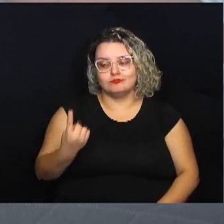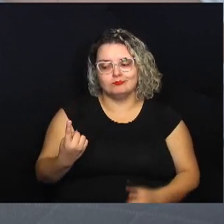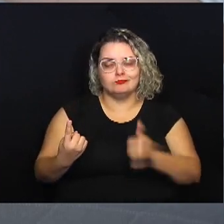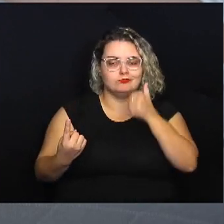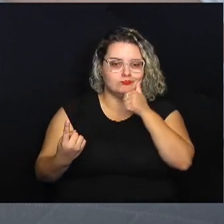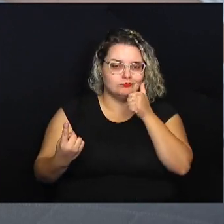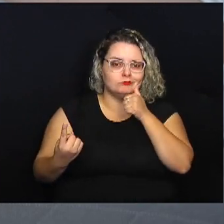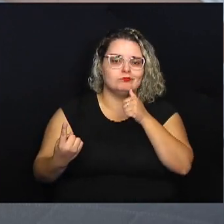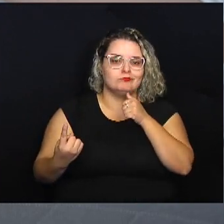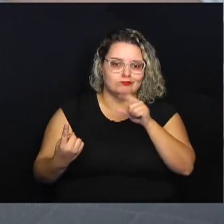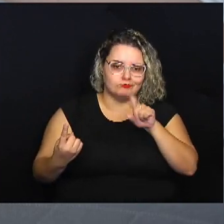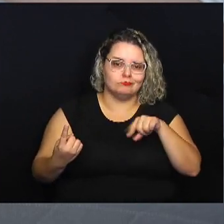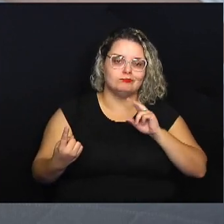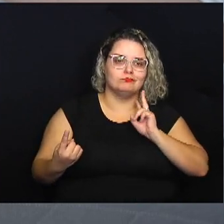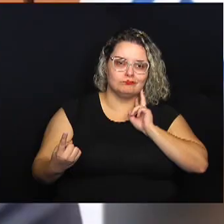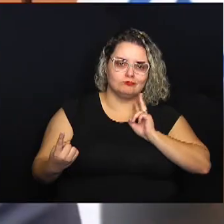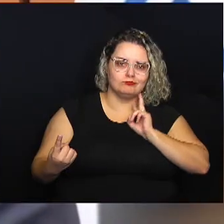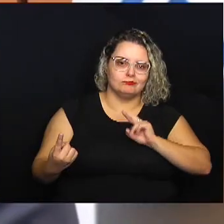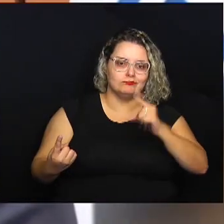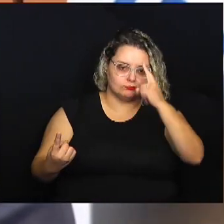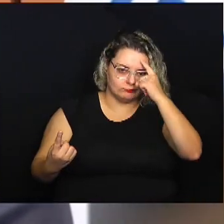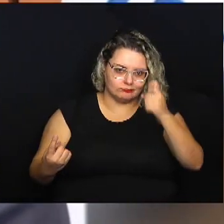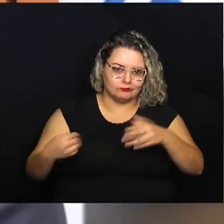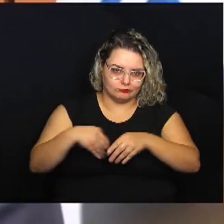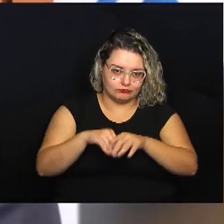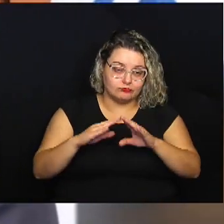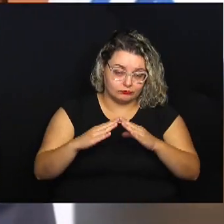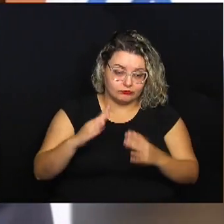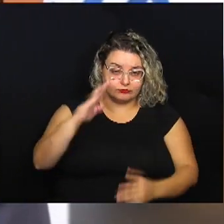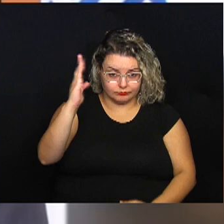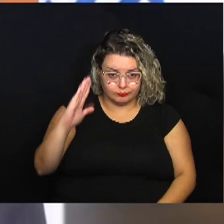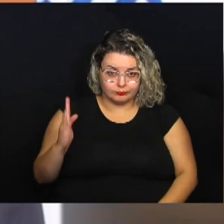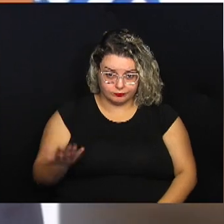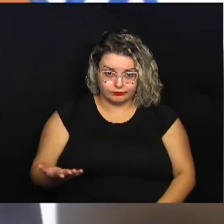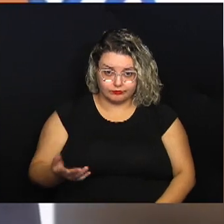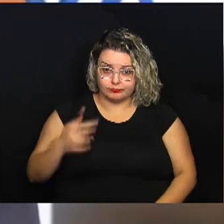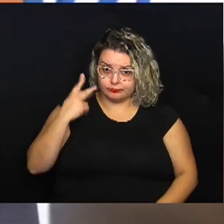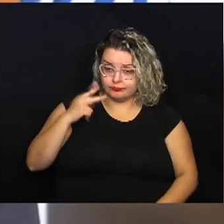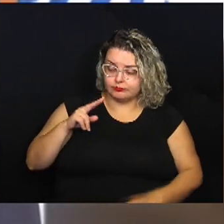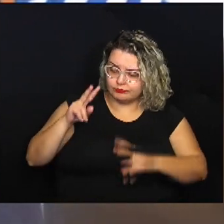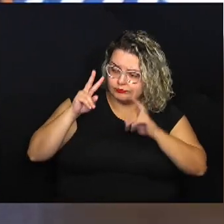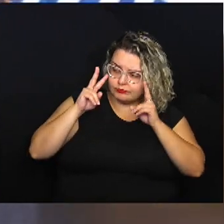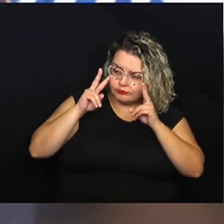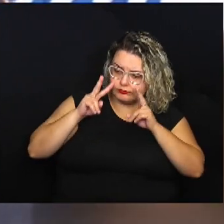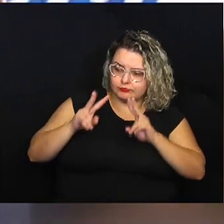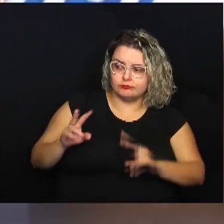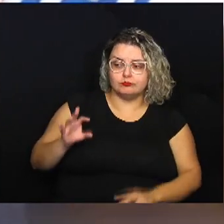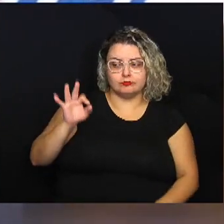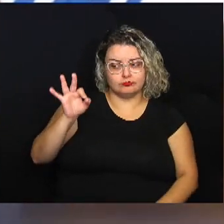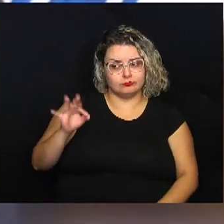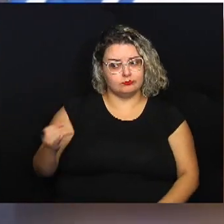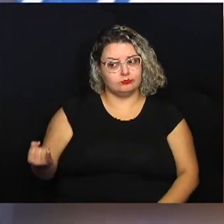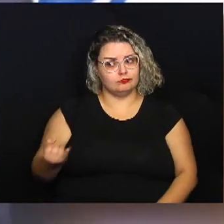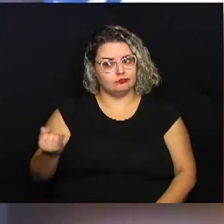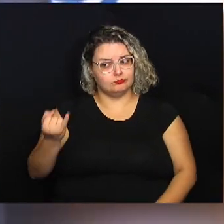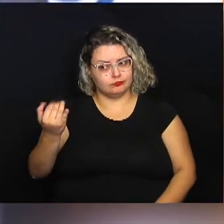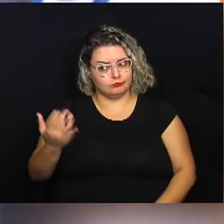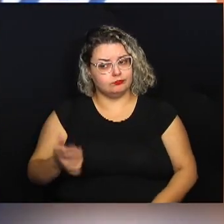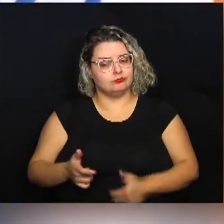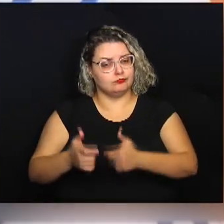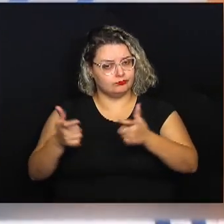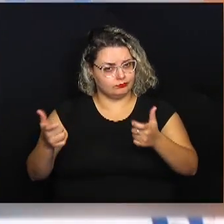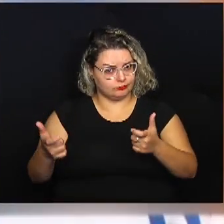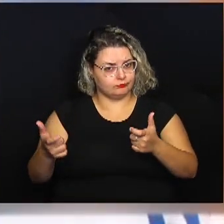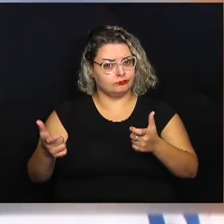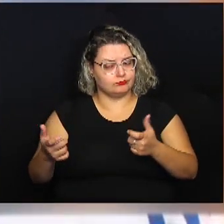de violência doméstica no Brasil. O parlamentar enxerga um percentual relevante de casos ligados